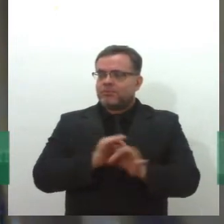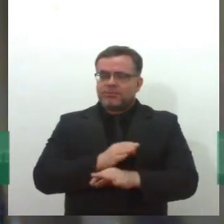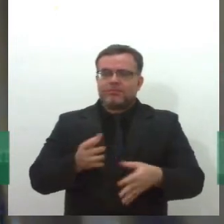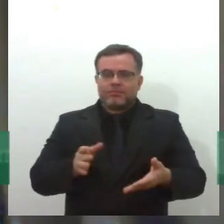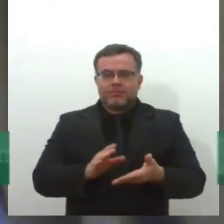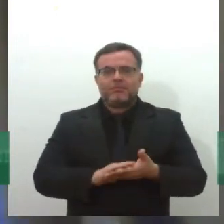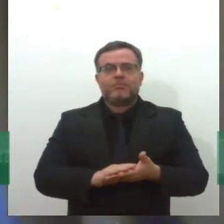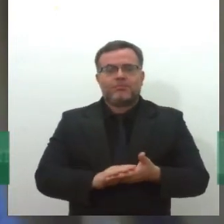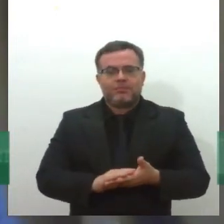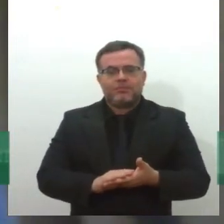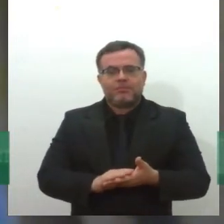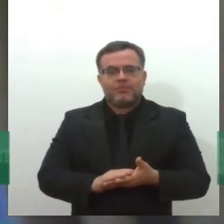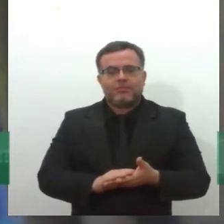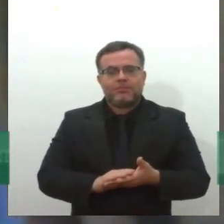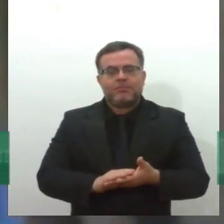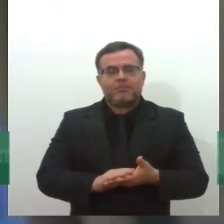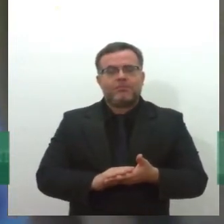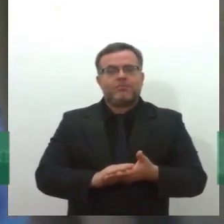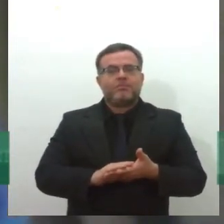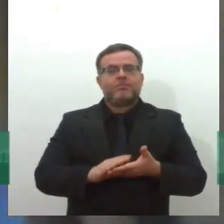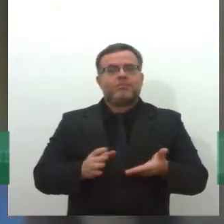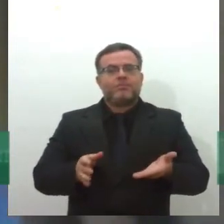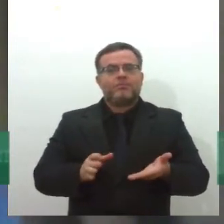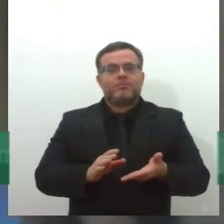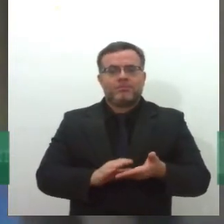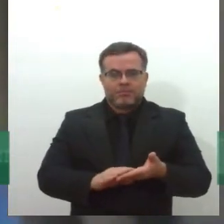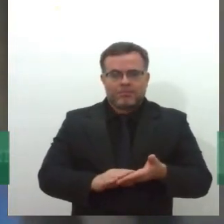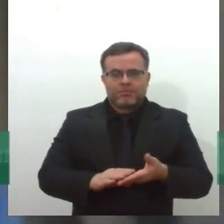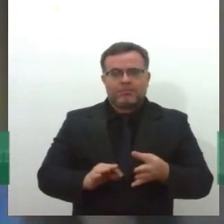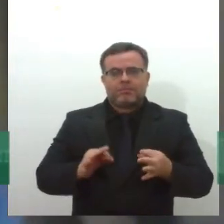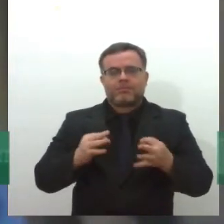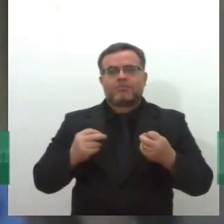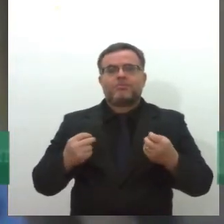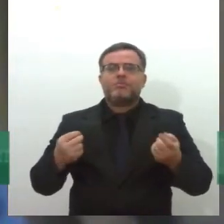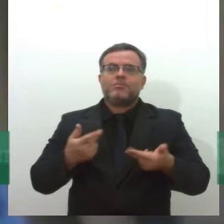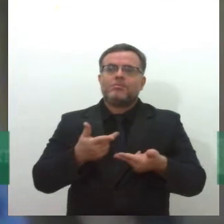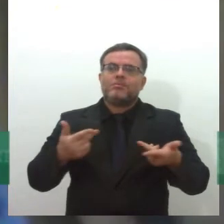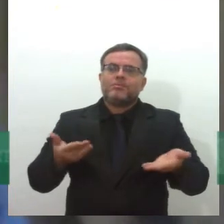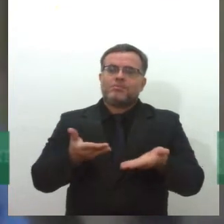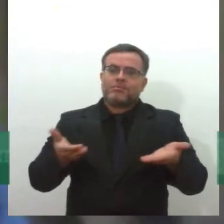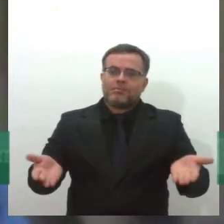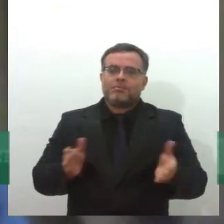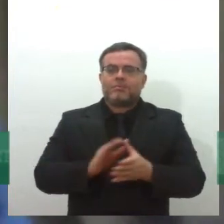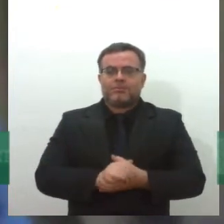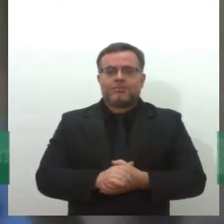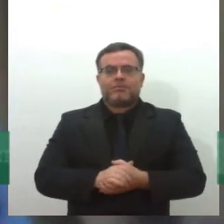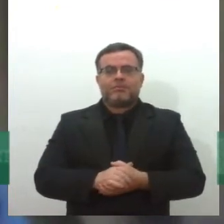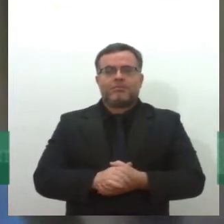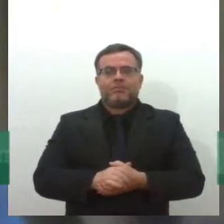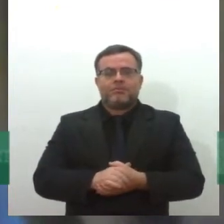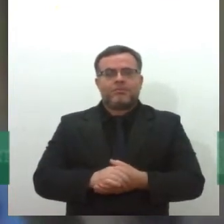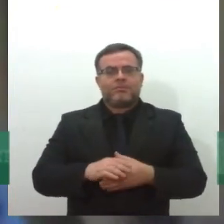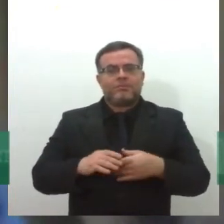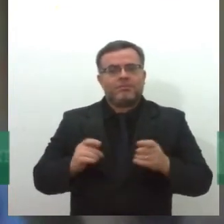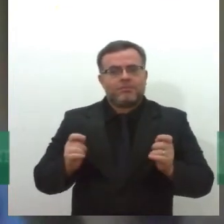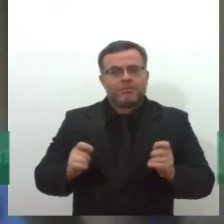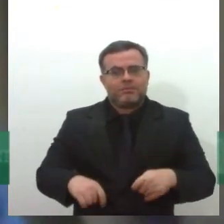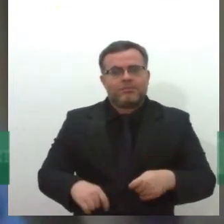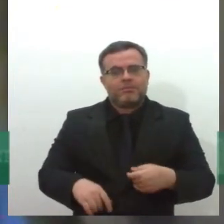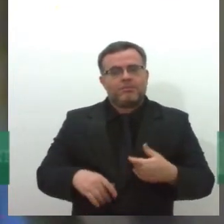petróleo texano, assim como todas as outras commodities, tá? Então, por exemplo, o trigo, né?